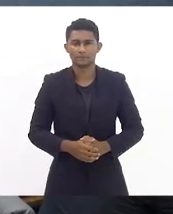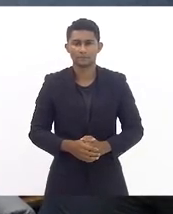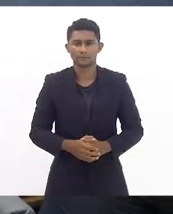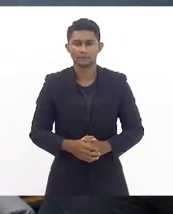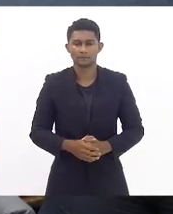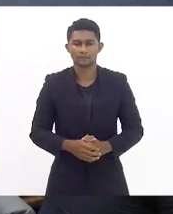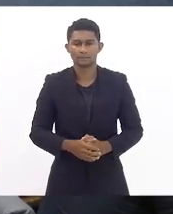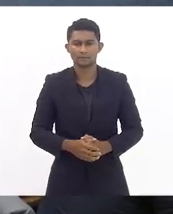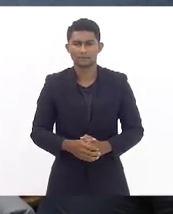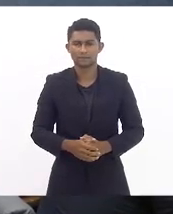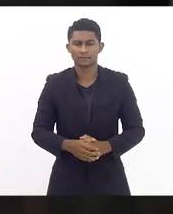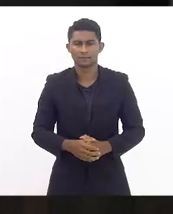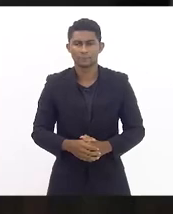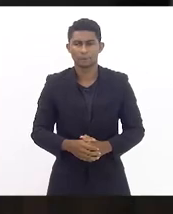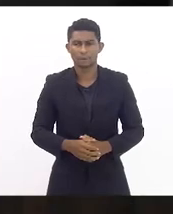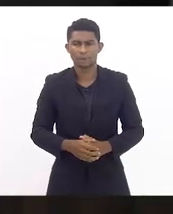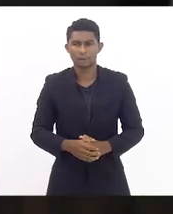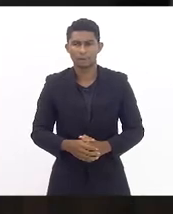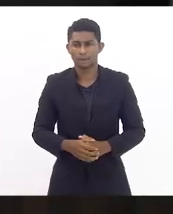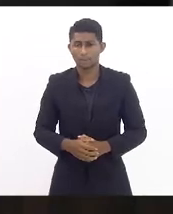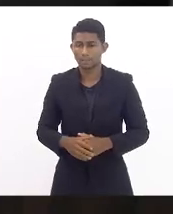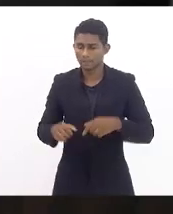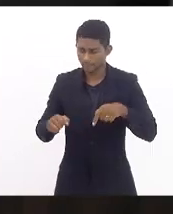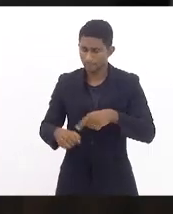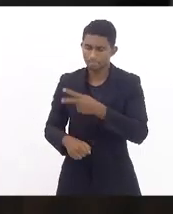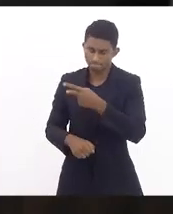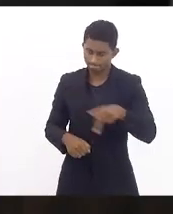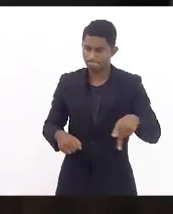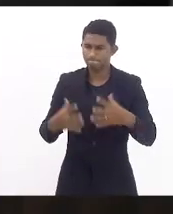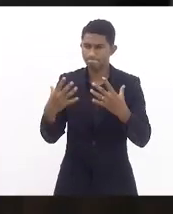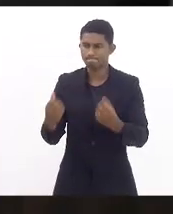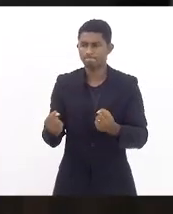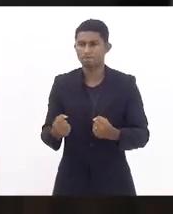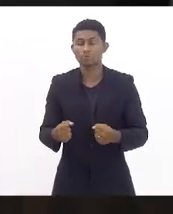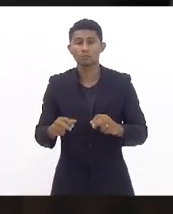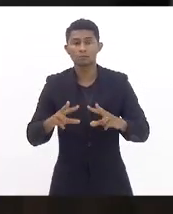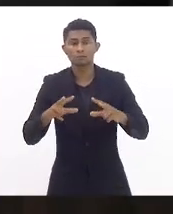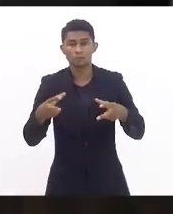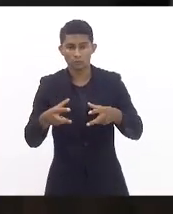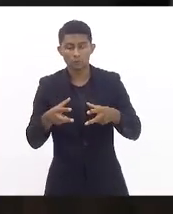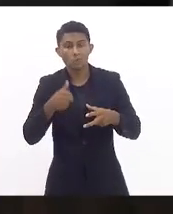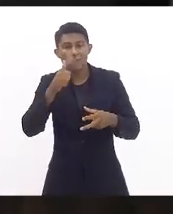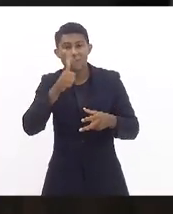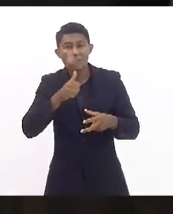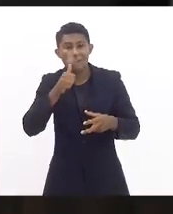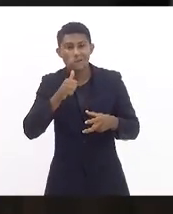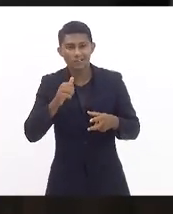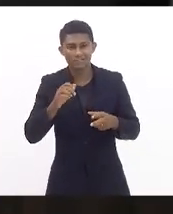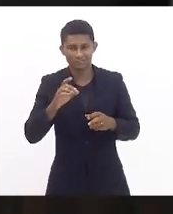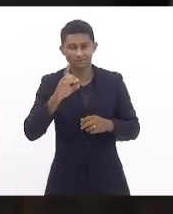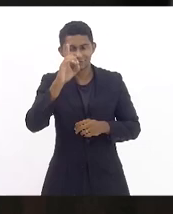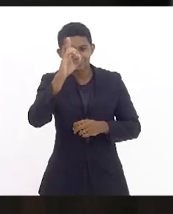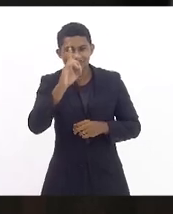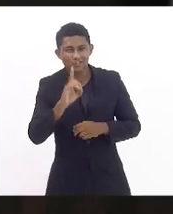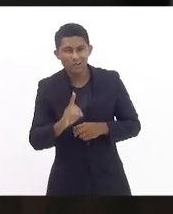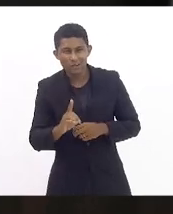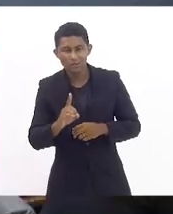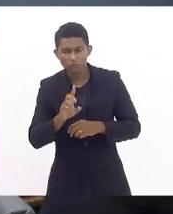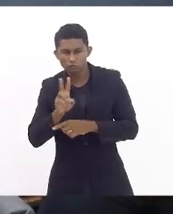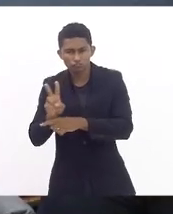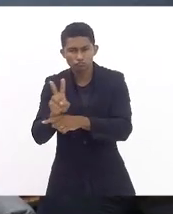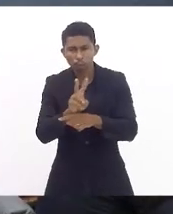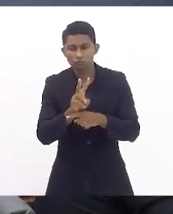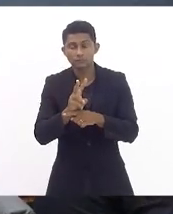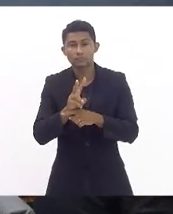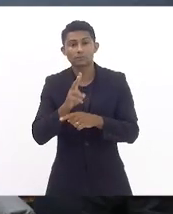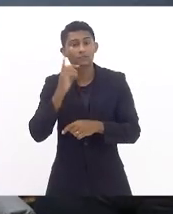Que a presidência defere. Pela Comissão de Defesa do Direito da Mulher, deputada enfermeira Rejane.